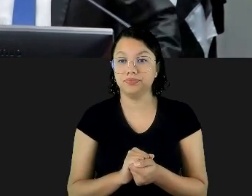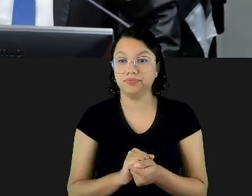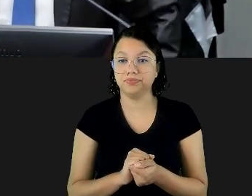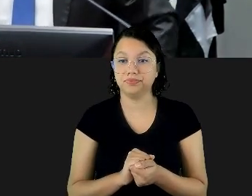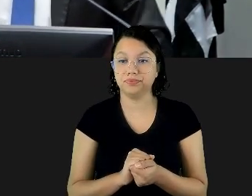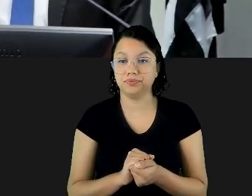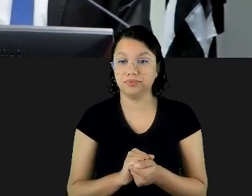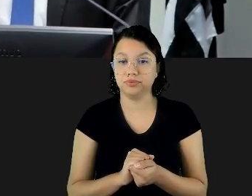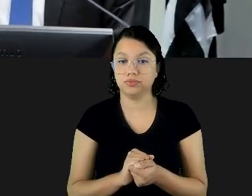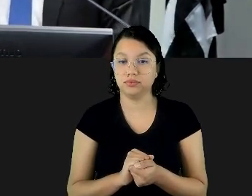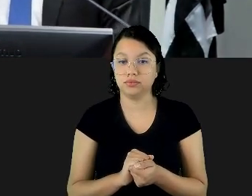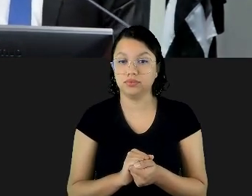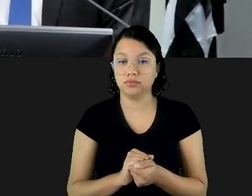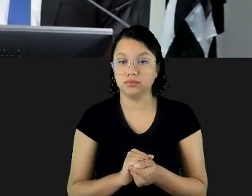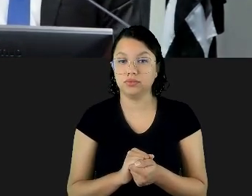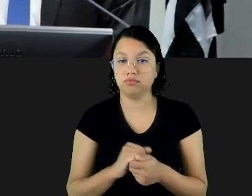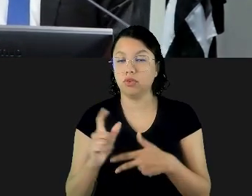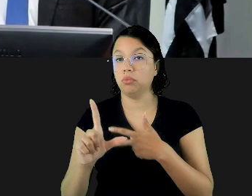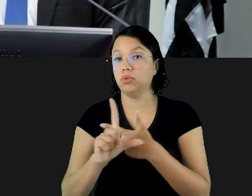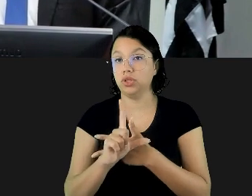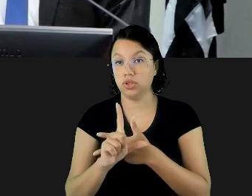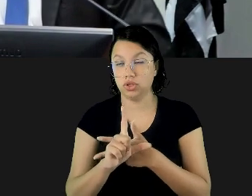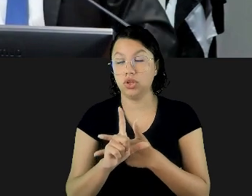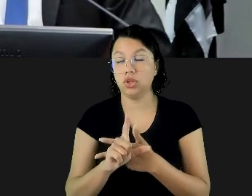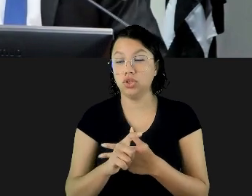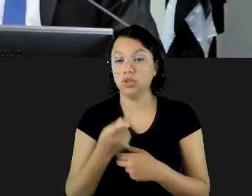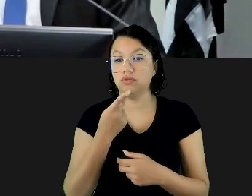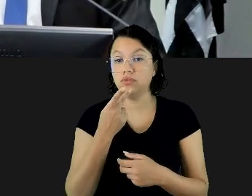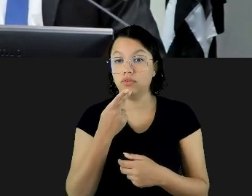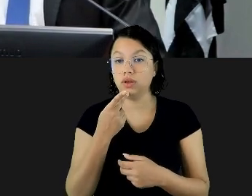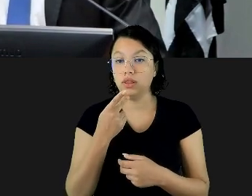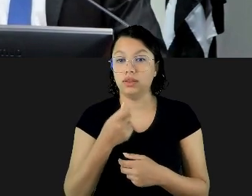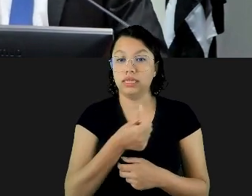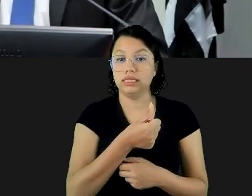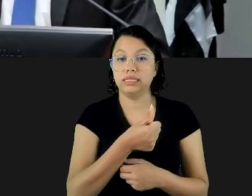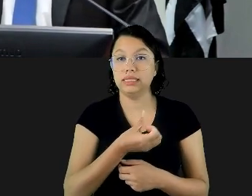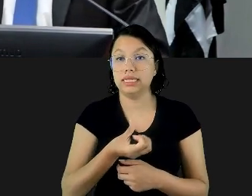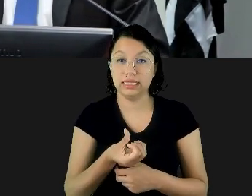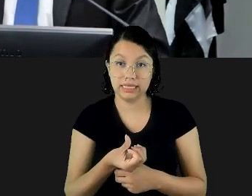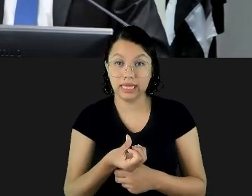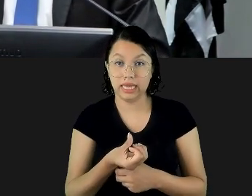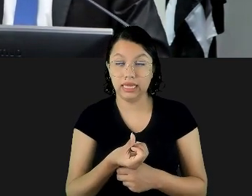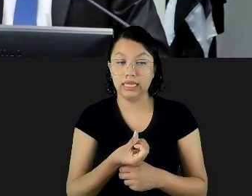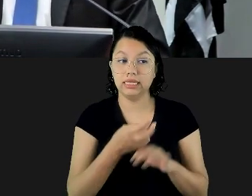Definimos 16 premissas que definem a rota bioceânica.